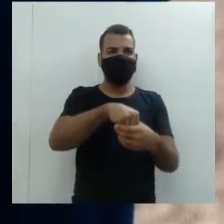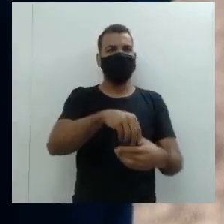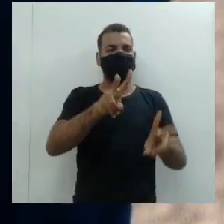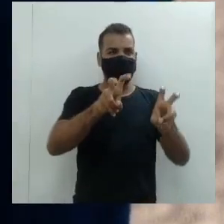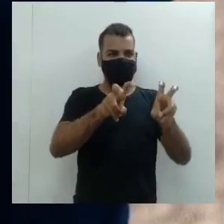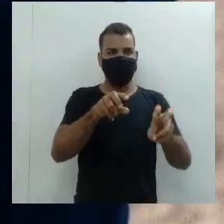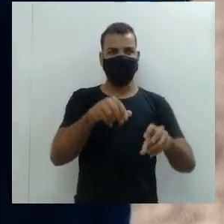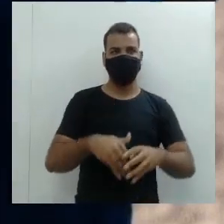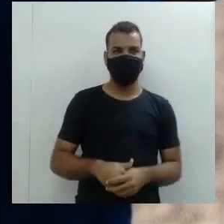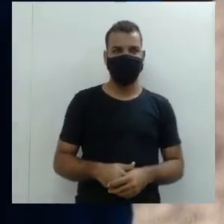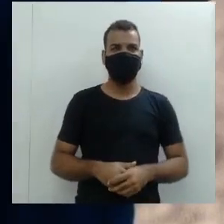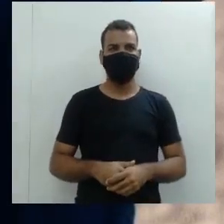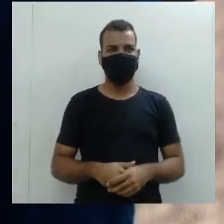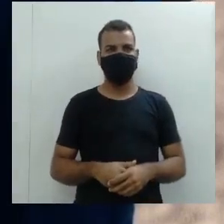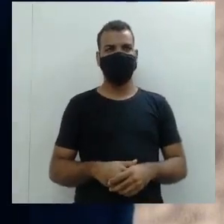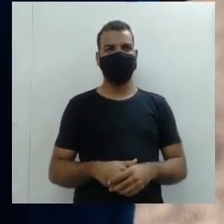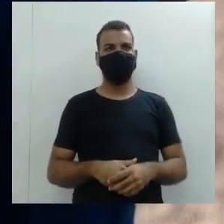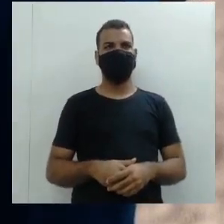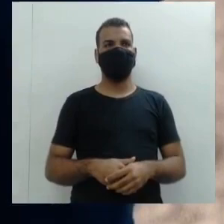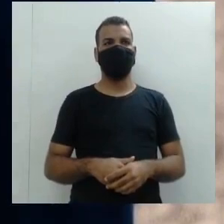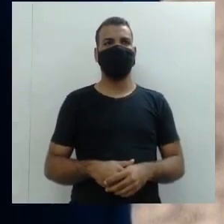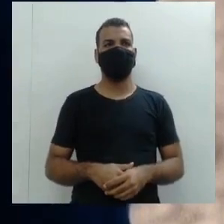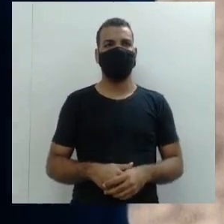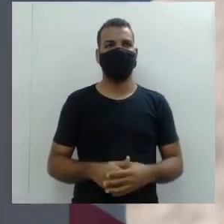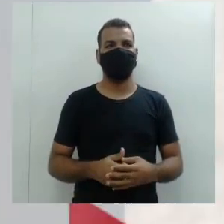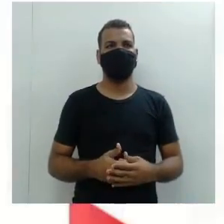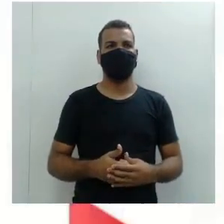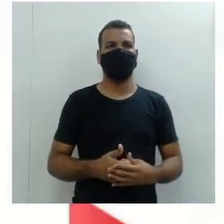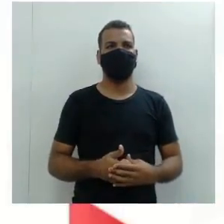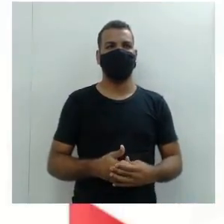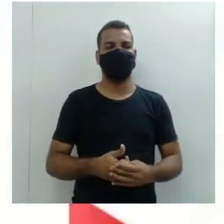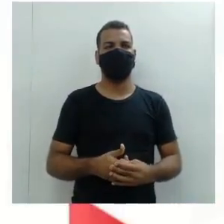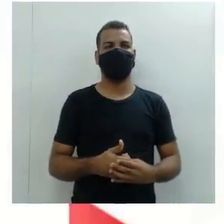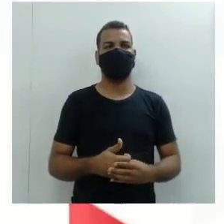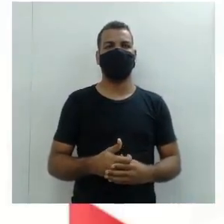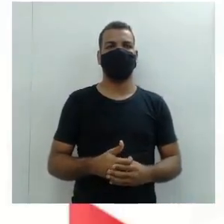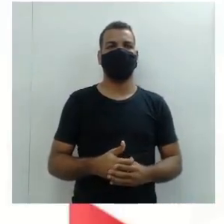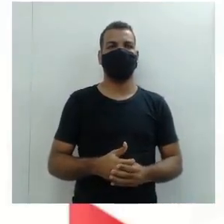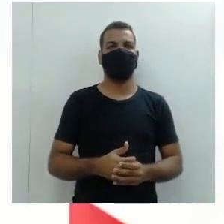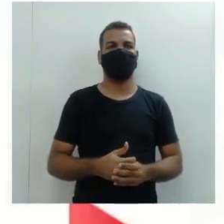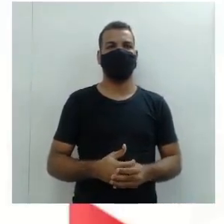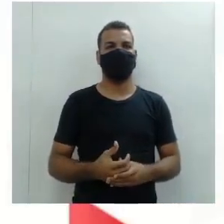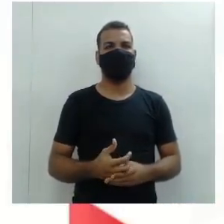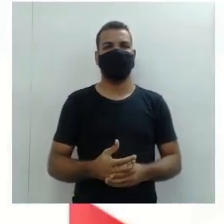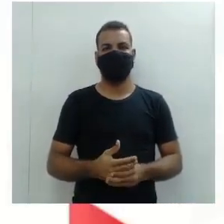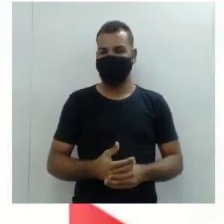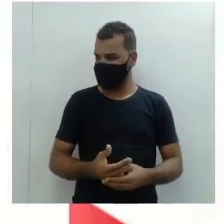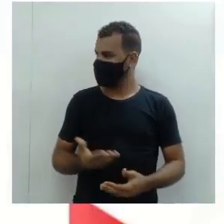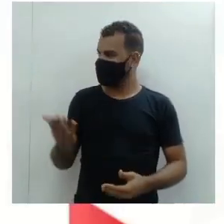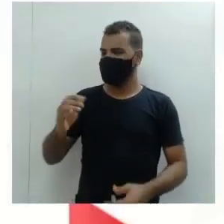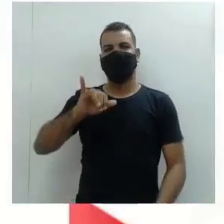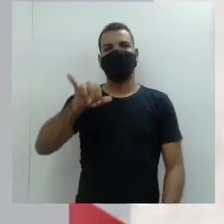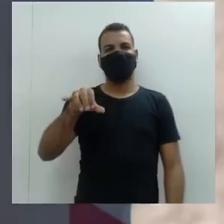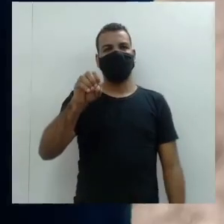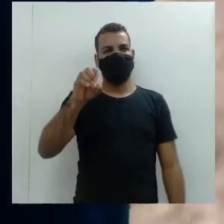sobre o João Cabral de Melo Neto. Exato. Olha a foto aí mais uma vez, João Cabral de né? Melo Neto.